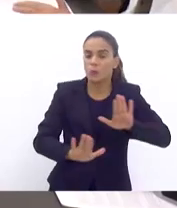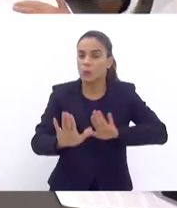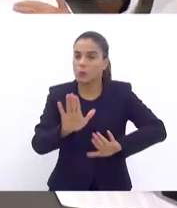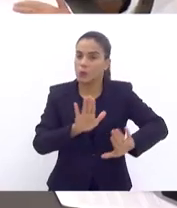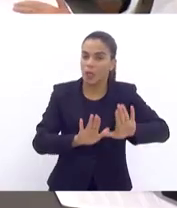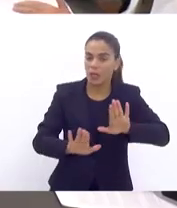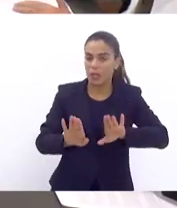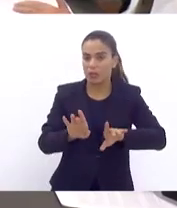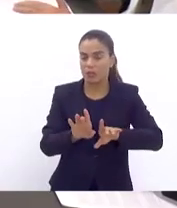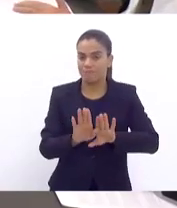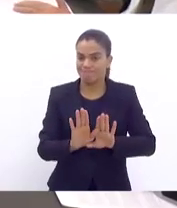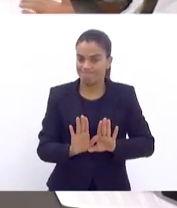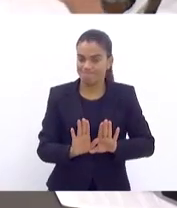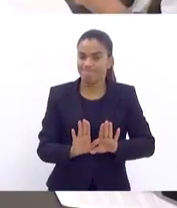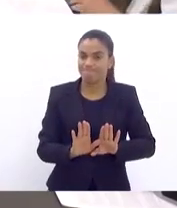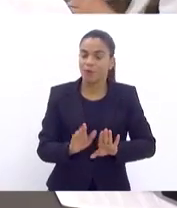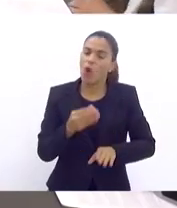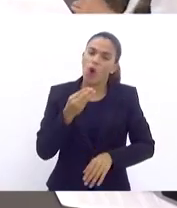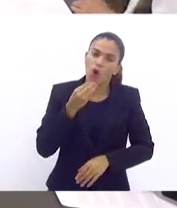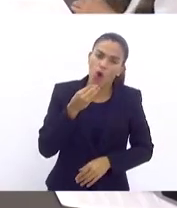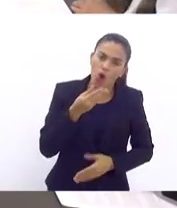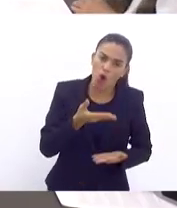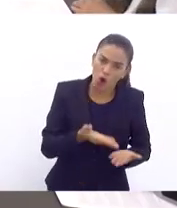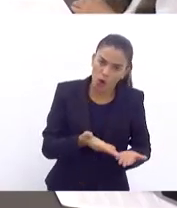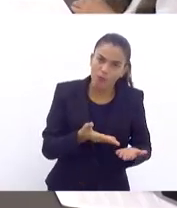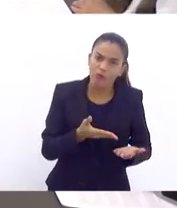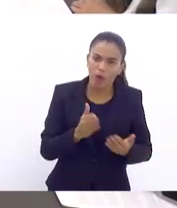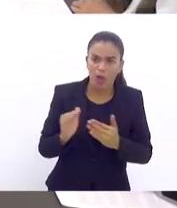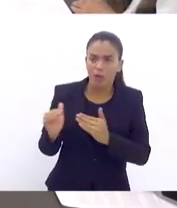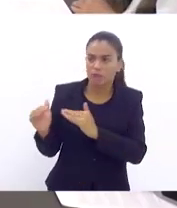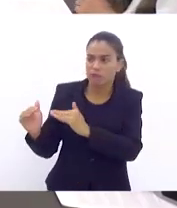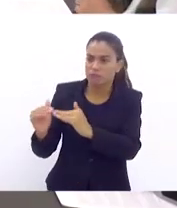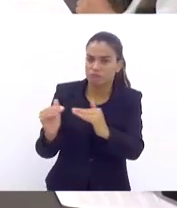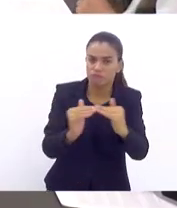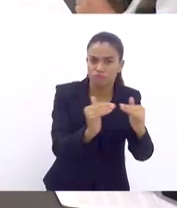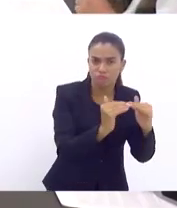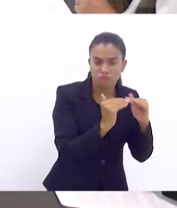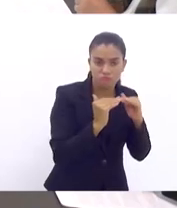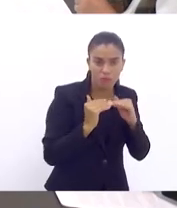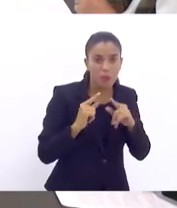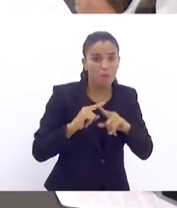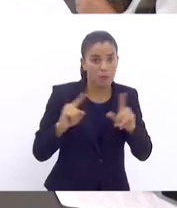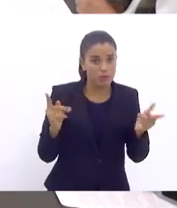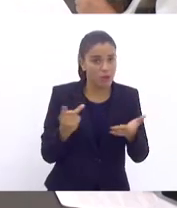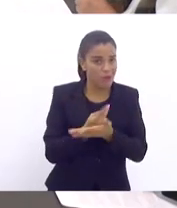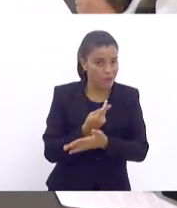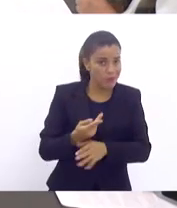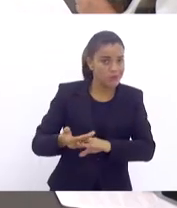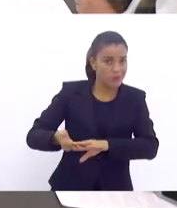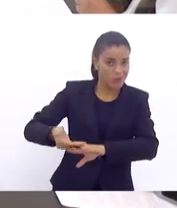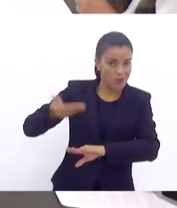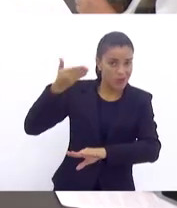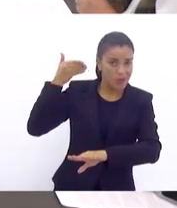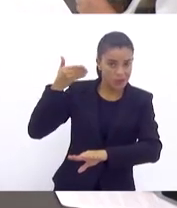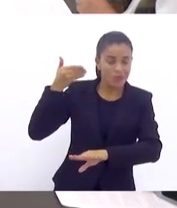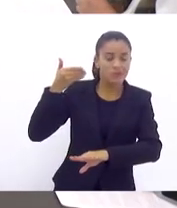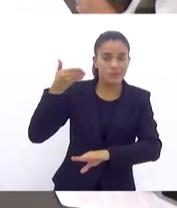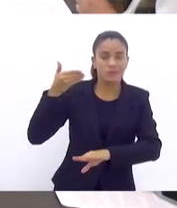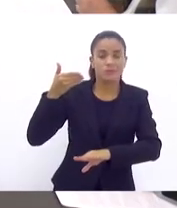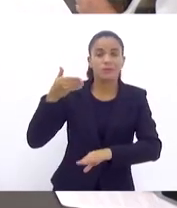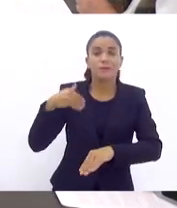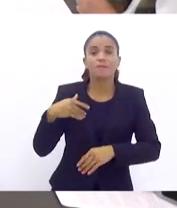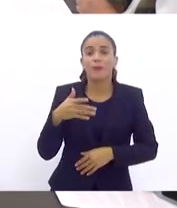preciosista quanto à forma claro que isso aqui é algo inconsciente Mas se a gente já teve casos aqui de matéria superada na própria sessão